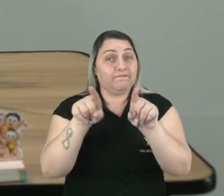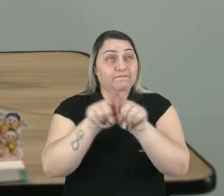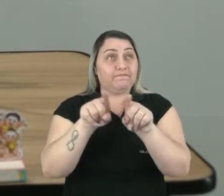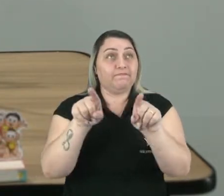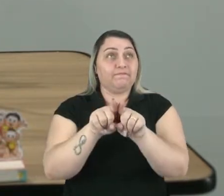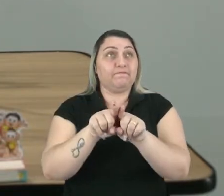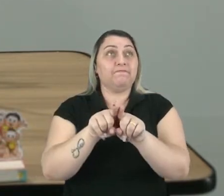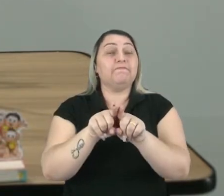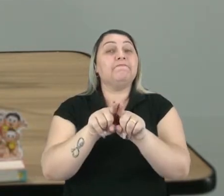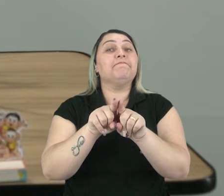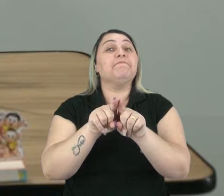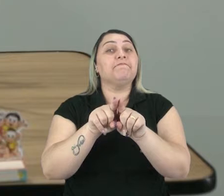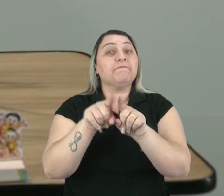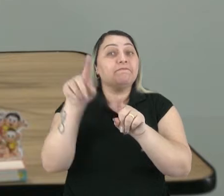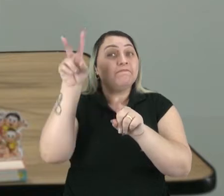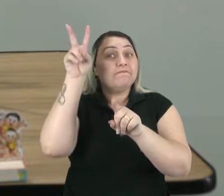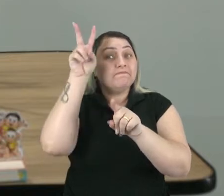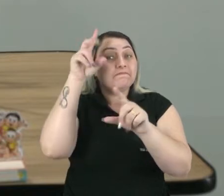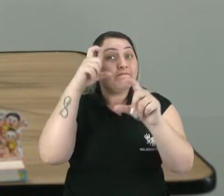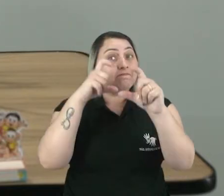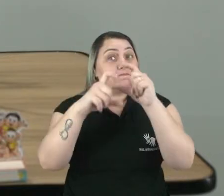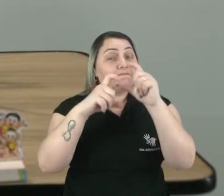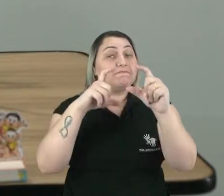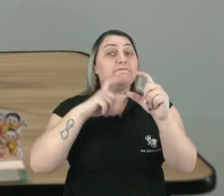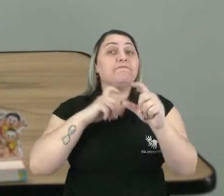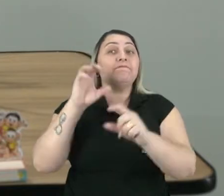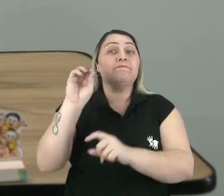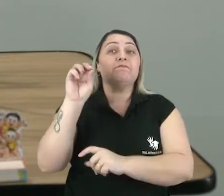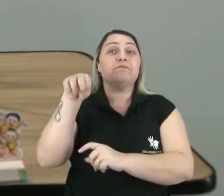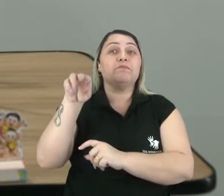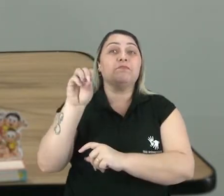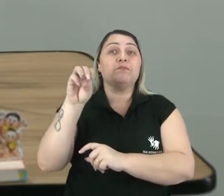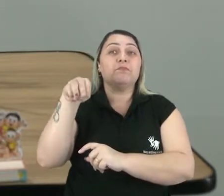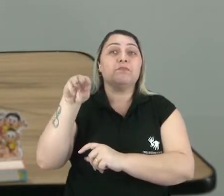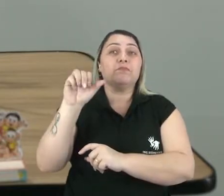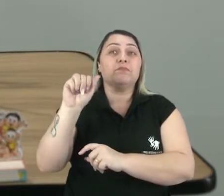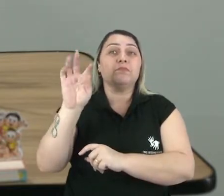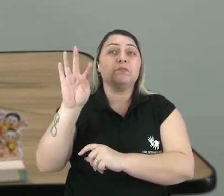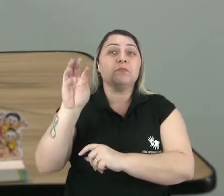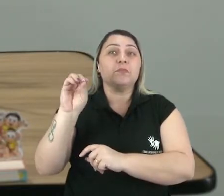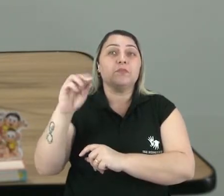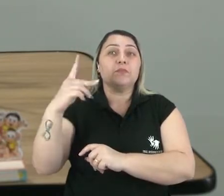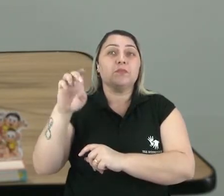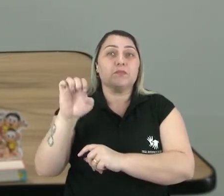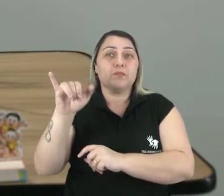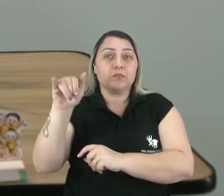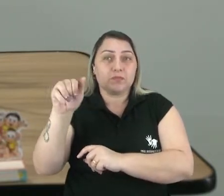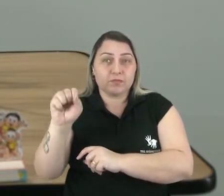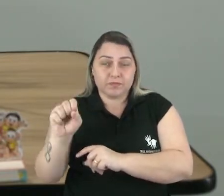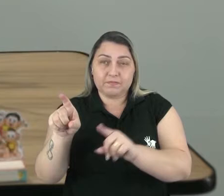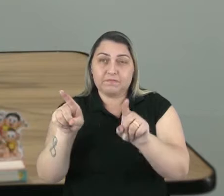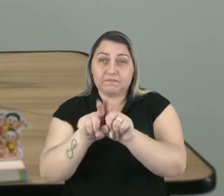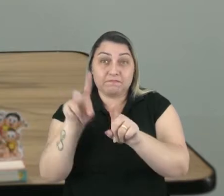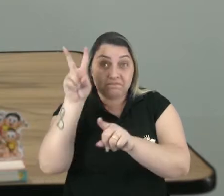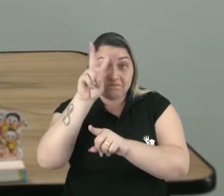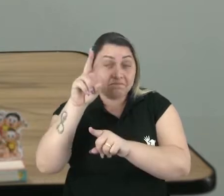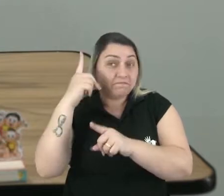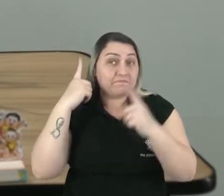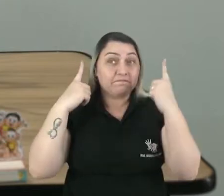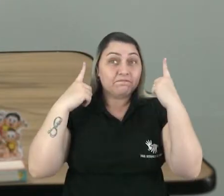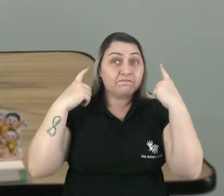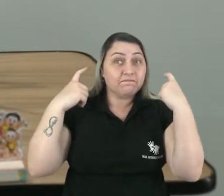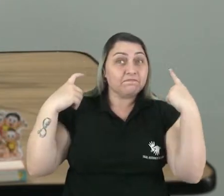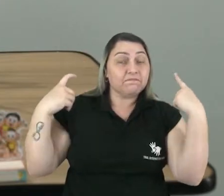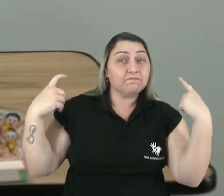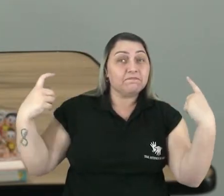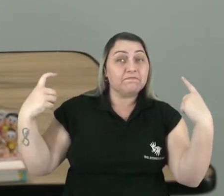na história em quadrinhos tem as onomatopeias. Lembram? Que as onomatopeias são os sons